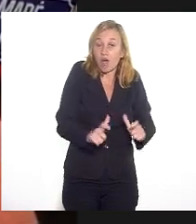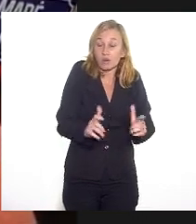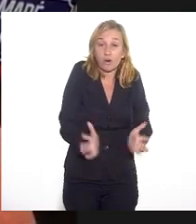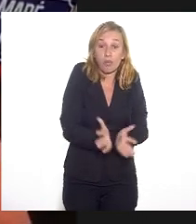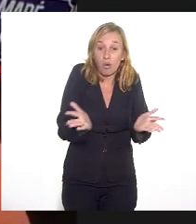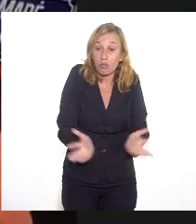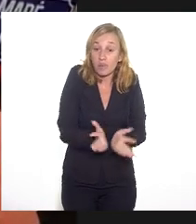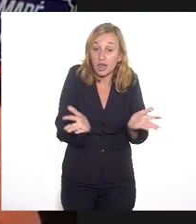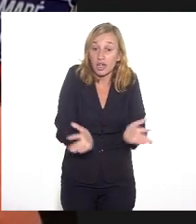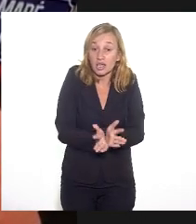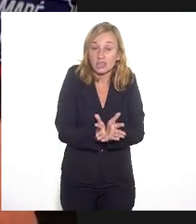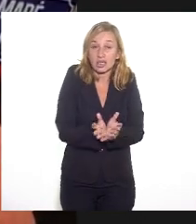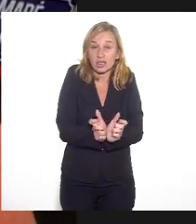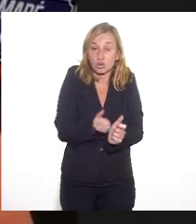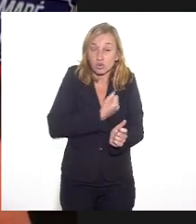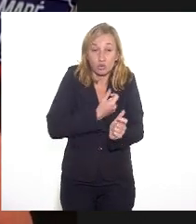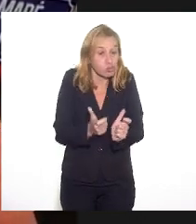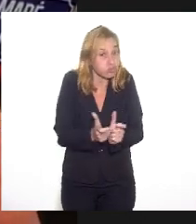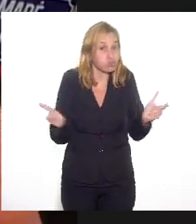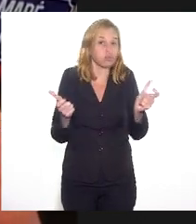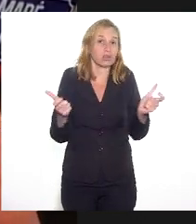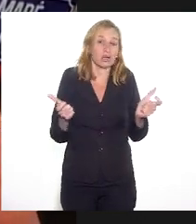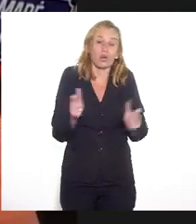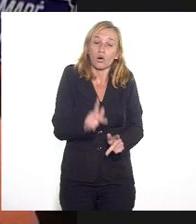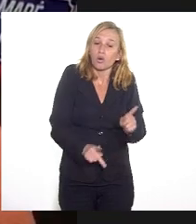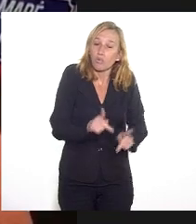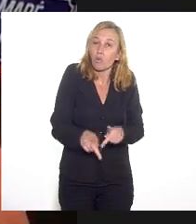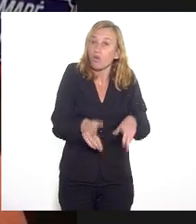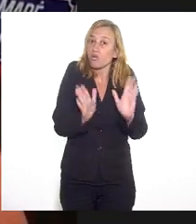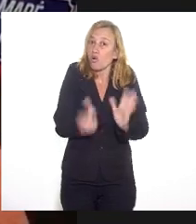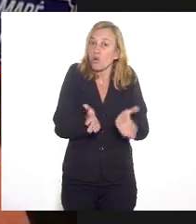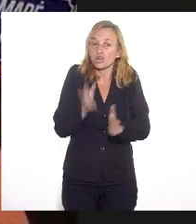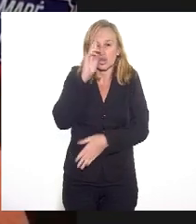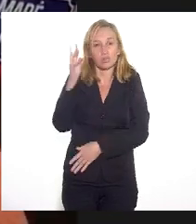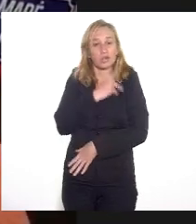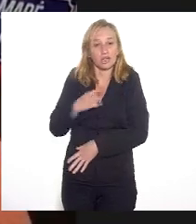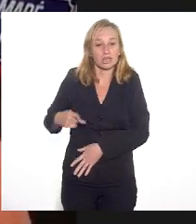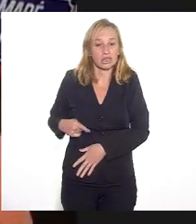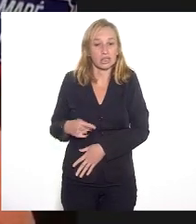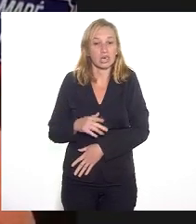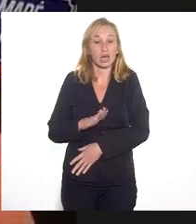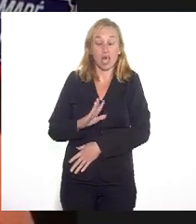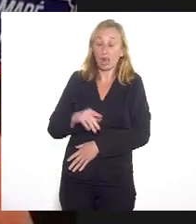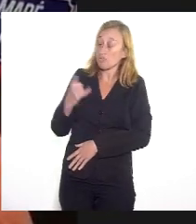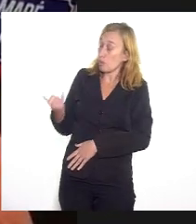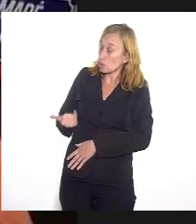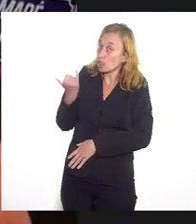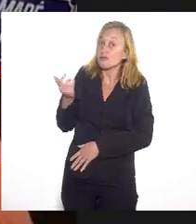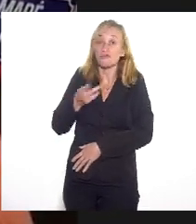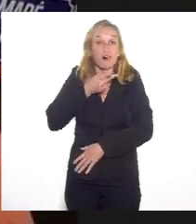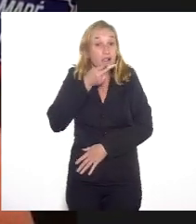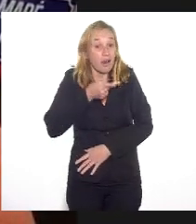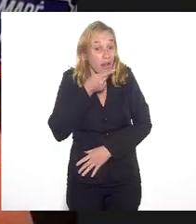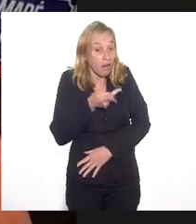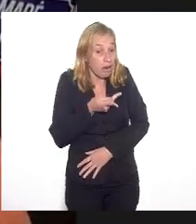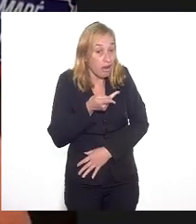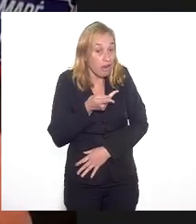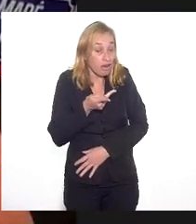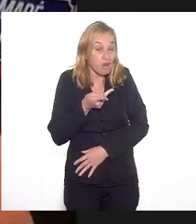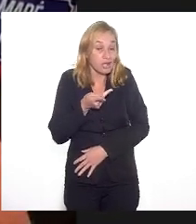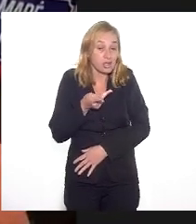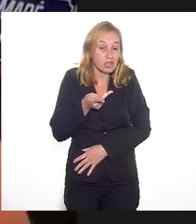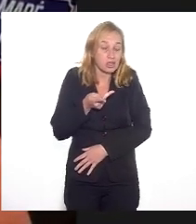aumentou exponencialmente, onde a população hoje, senhor presidente, e aí é importante ressaltar, em termos